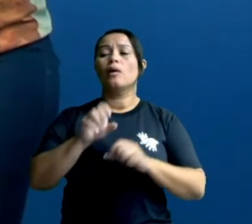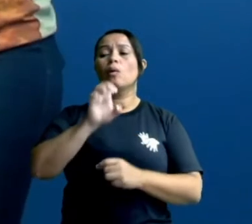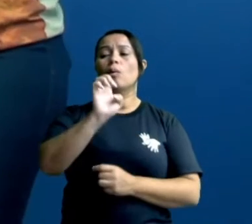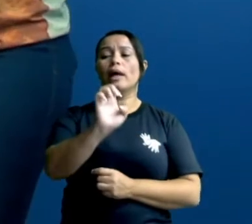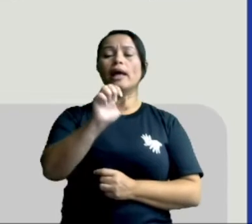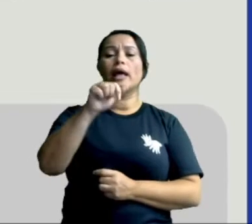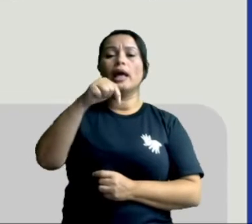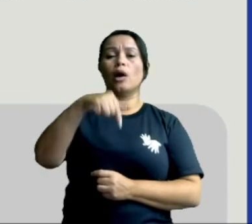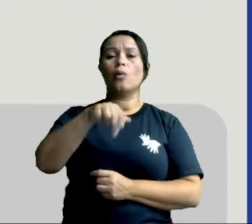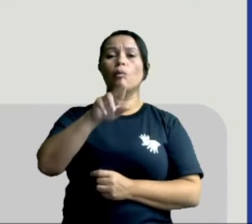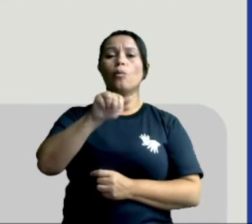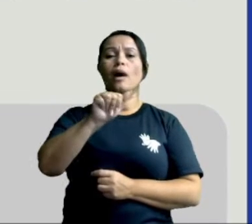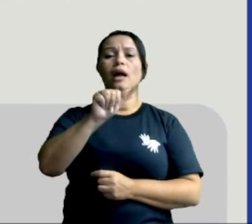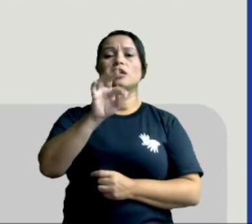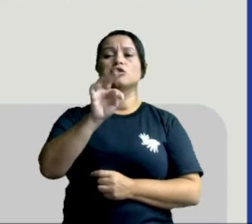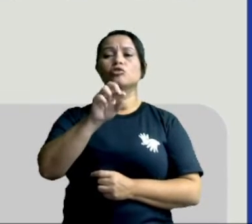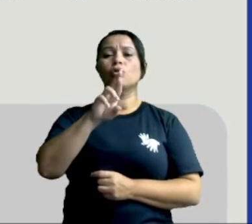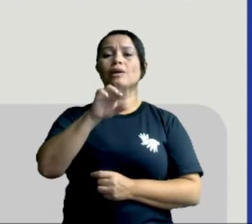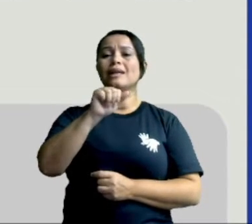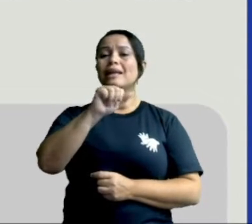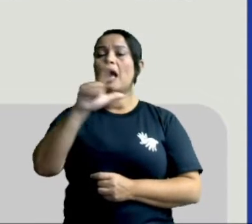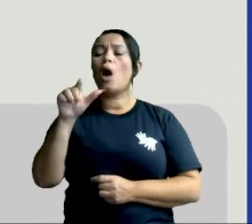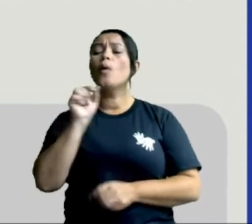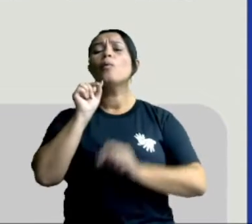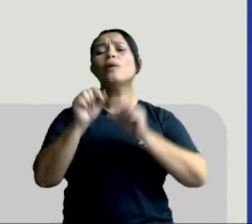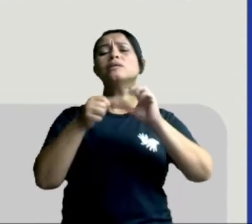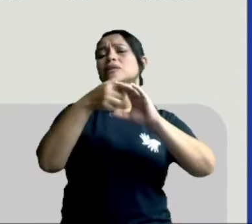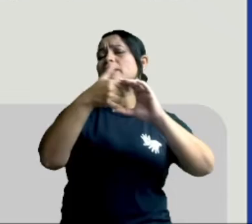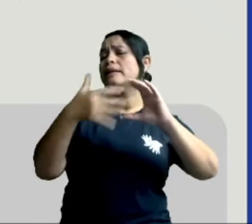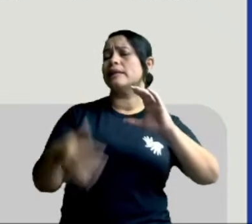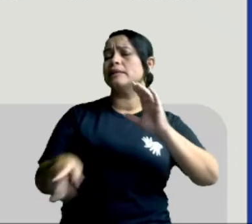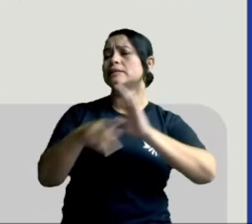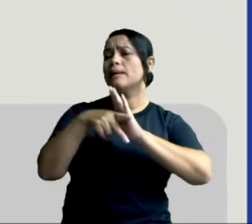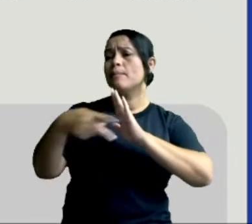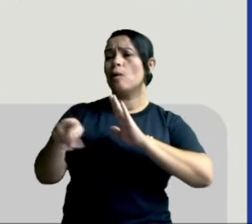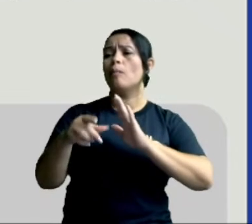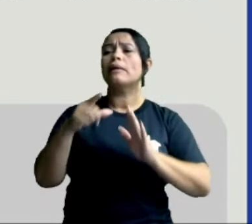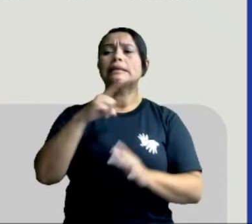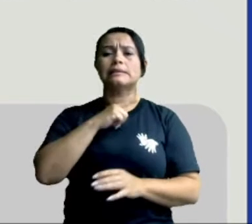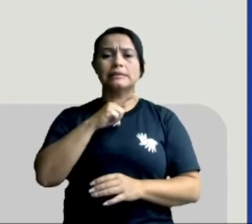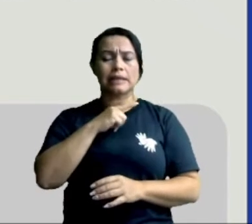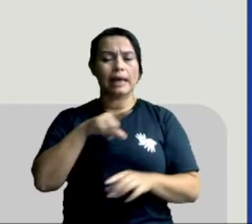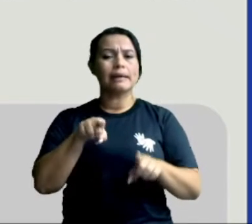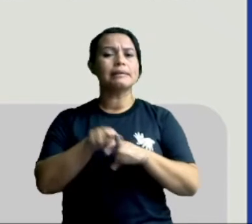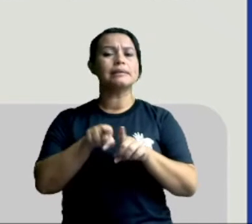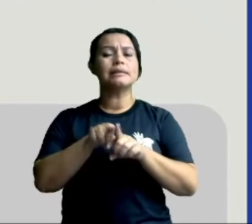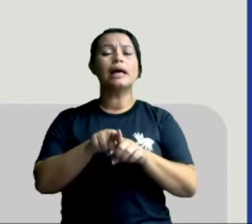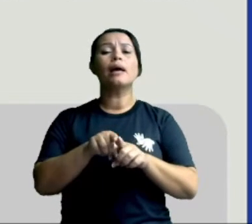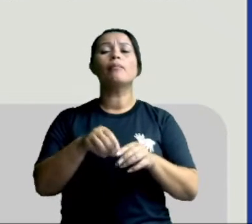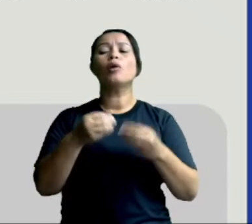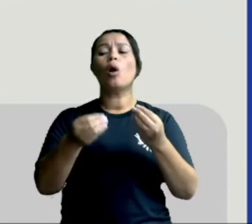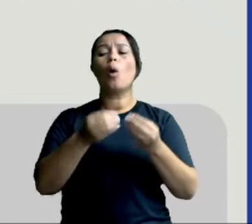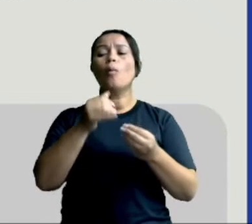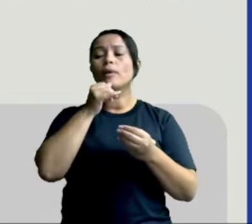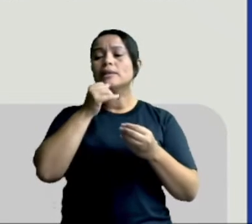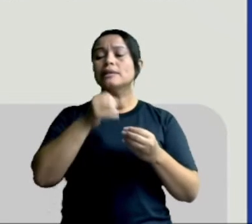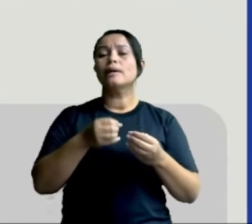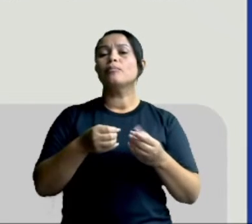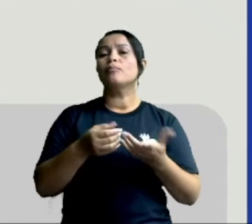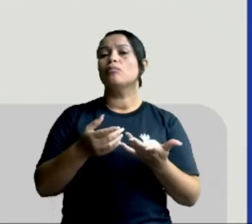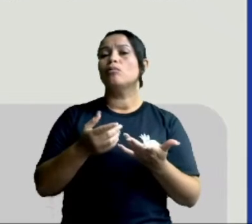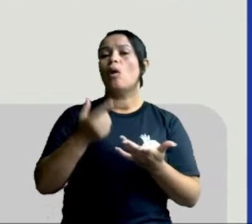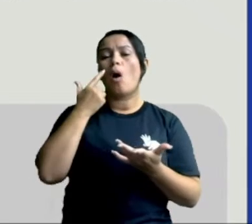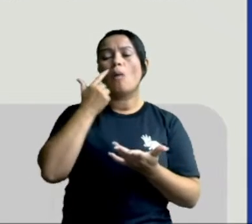Equatorial e operações características dele né eles está presente nas zonas tropicais E